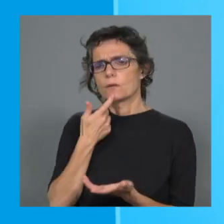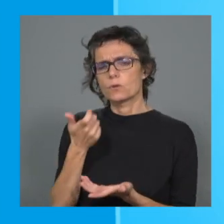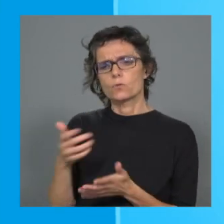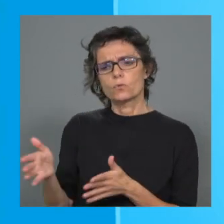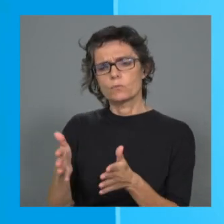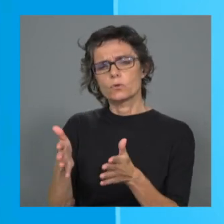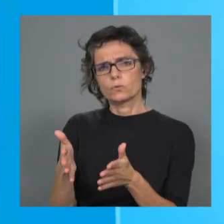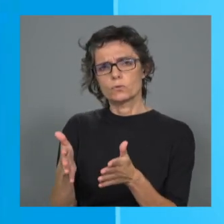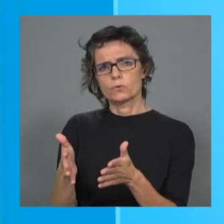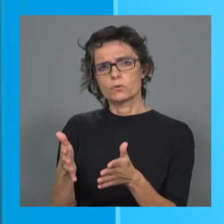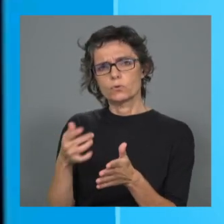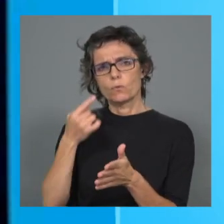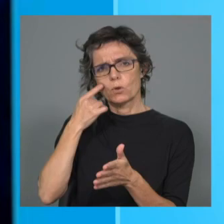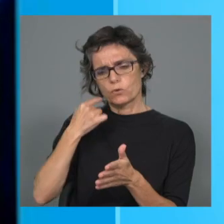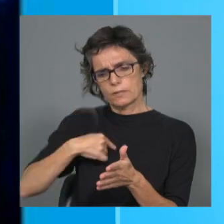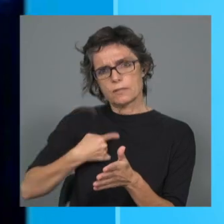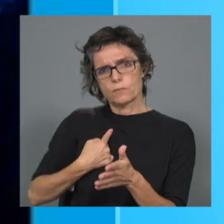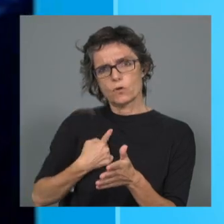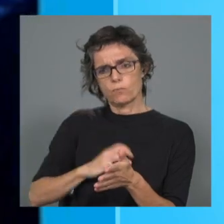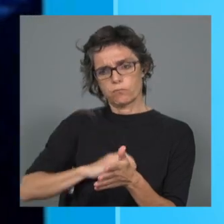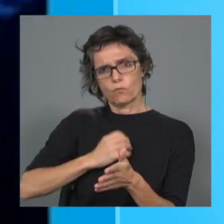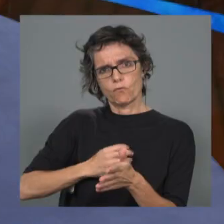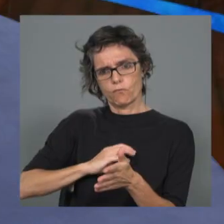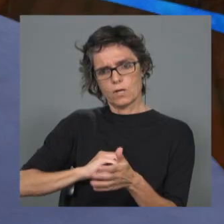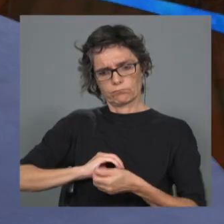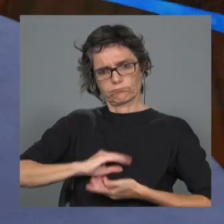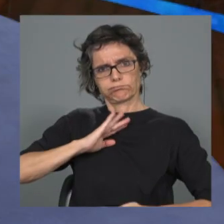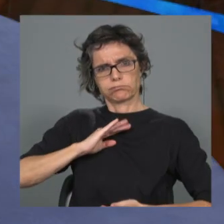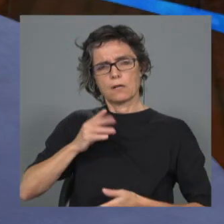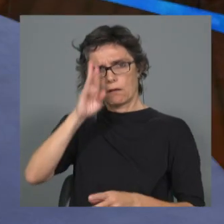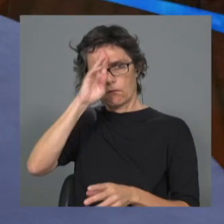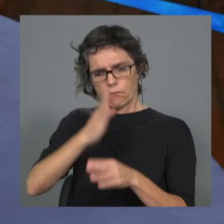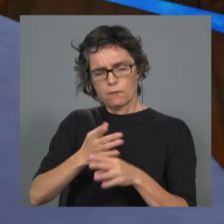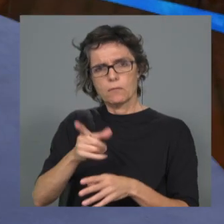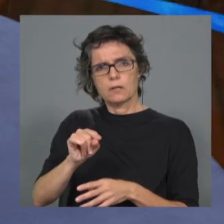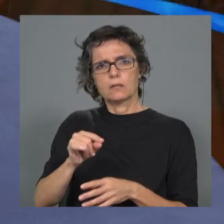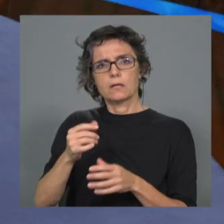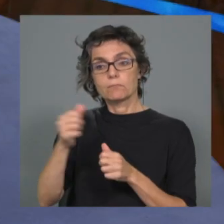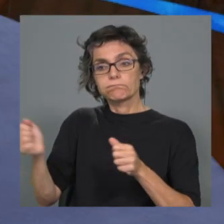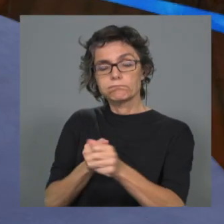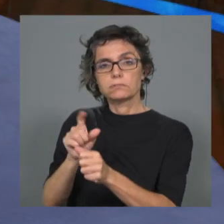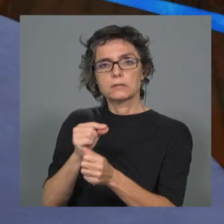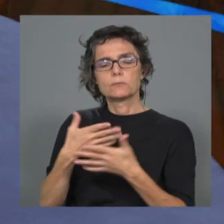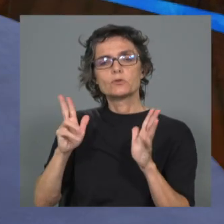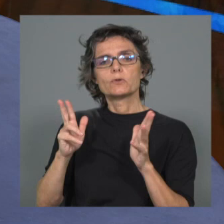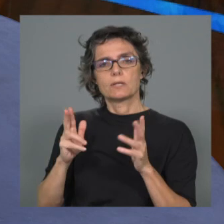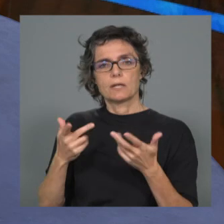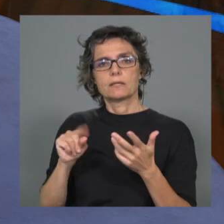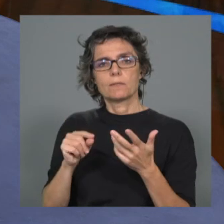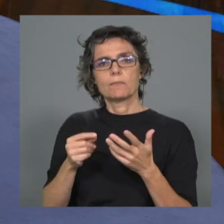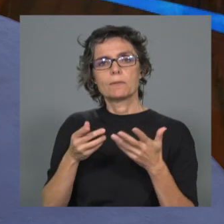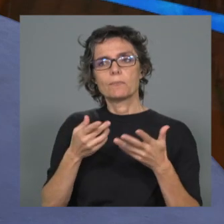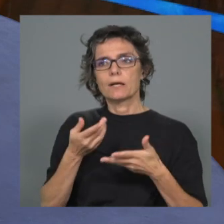percurso que é feito de autoconhecimento, autoconfiança, de resiliência, de empatia e de disponibilidade para estar depois ao serviço. Isto